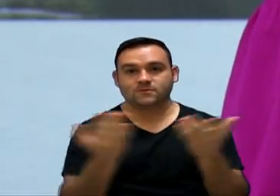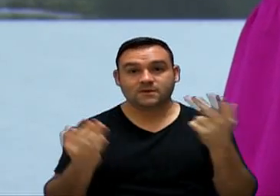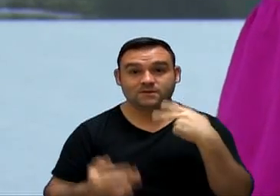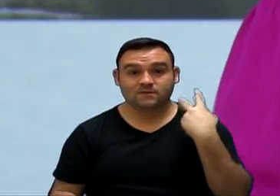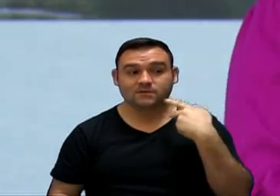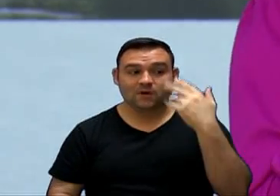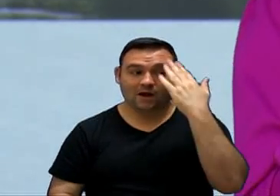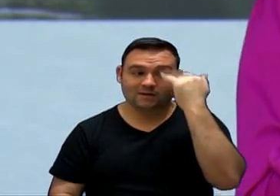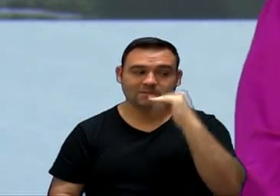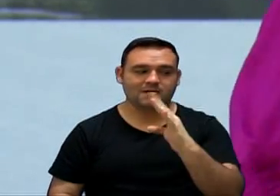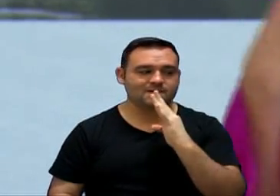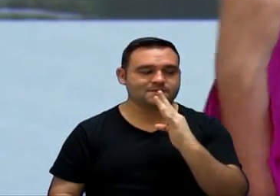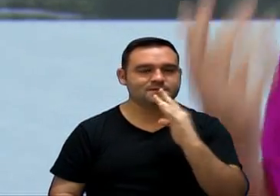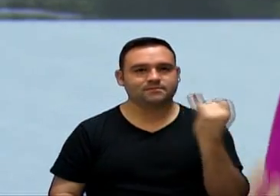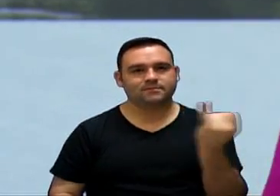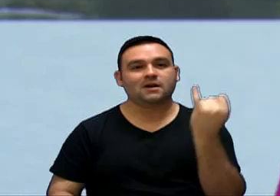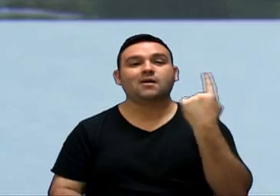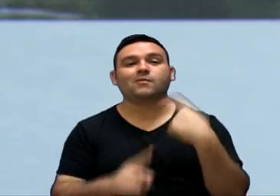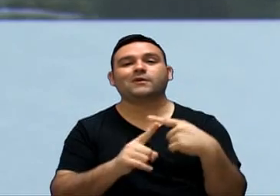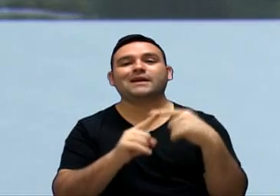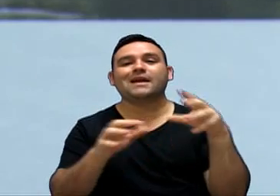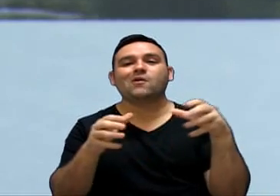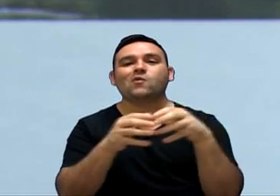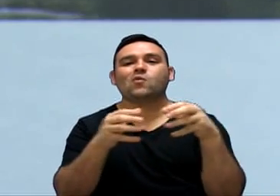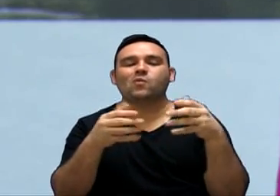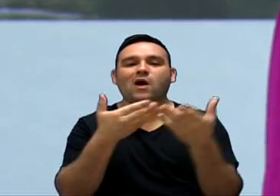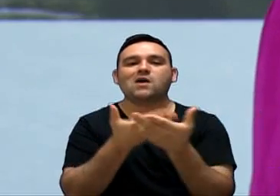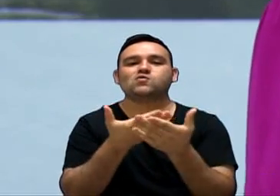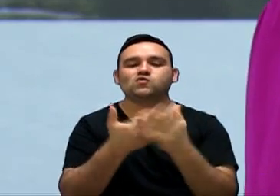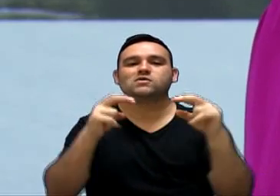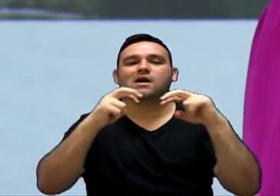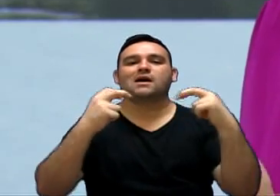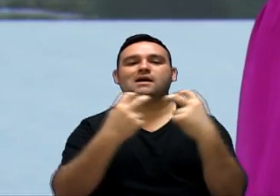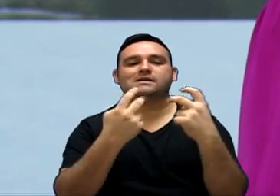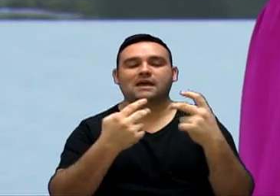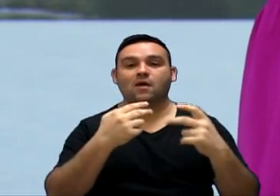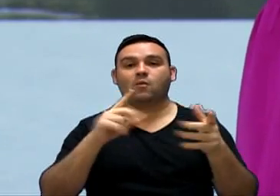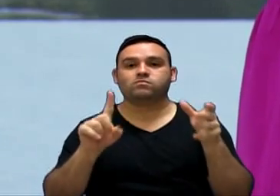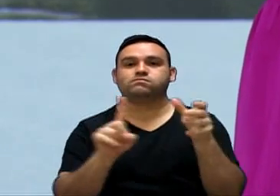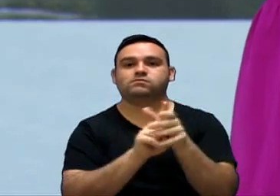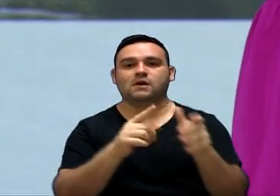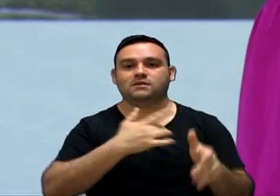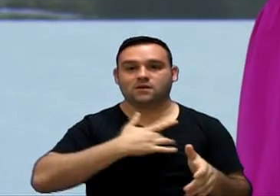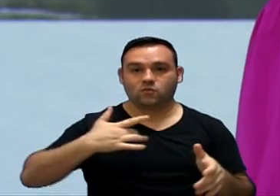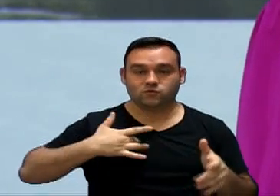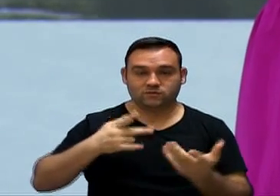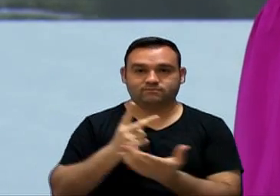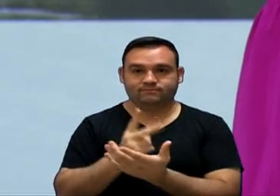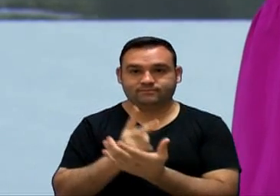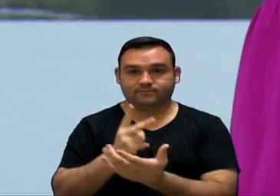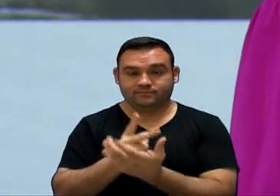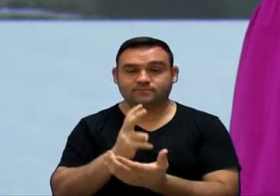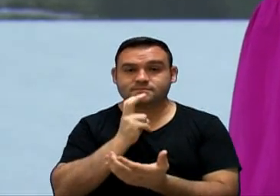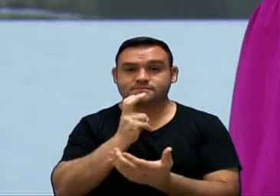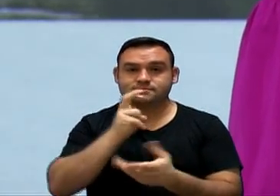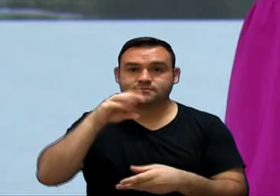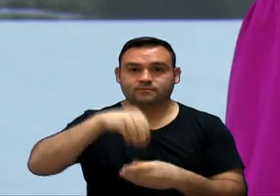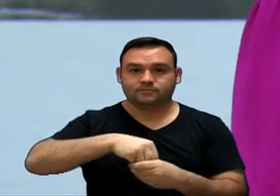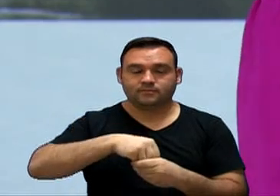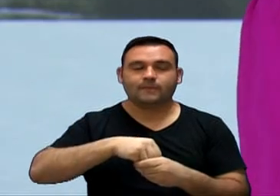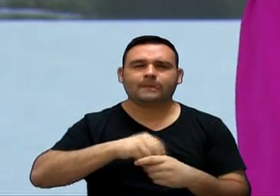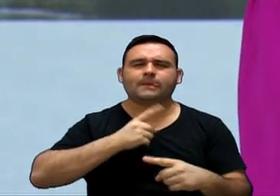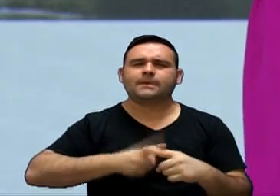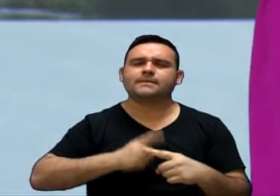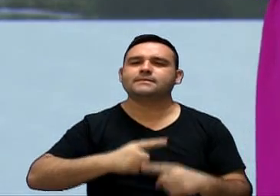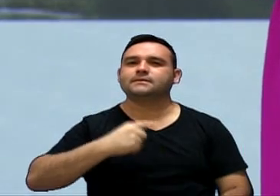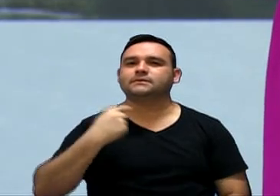tenham ciência. Eu faço parte da comissão, como membro da saúde, né, da Comissão Permanente da Saúde de Sorocaba,